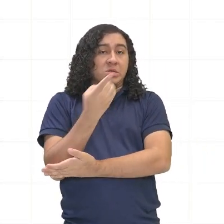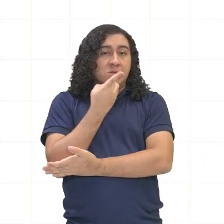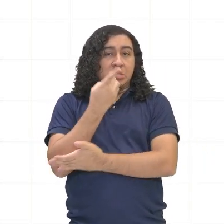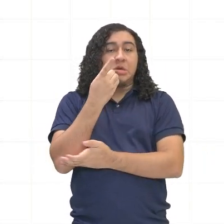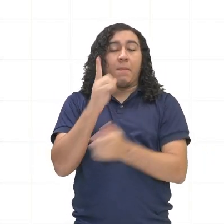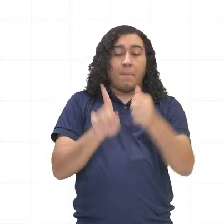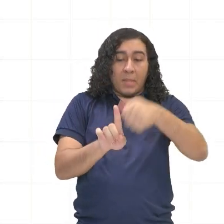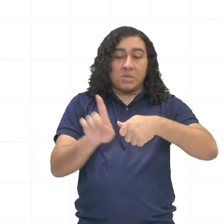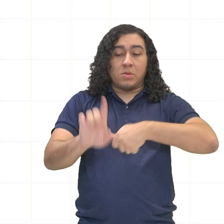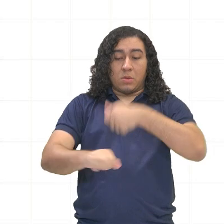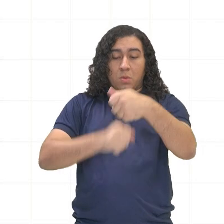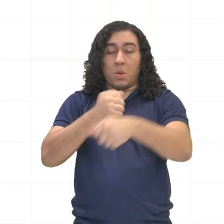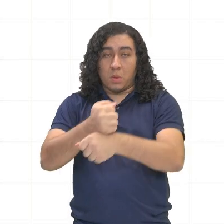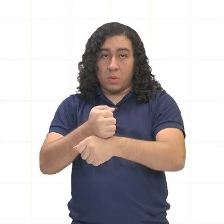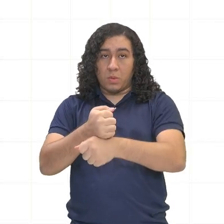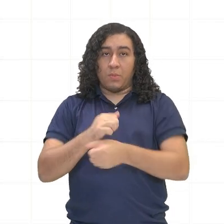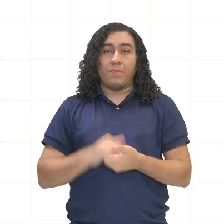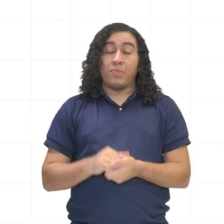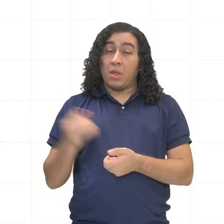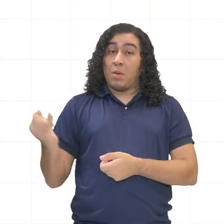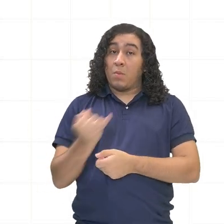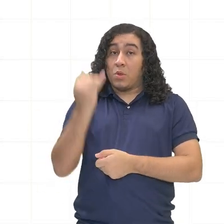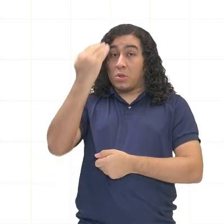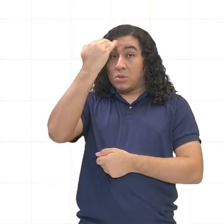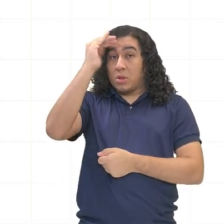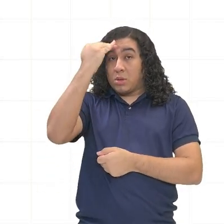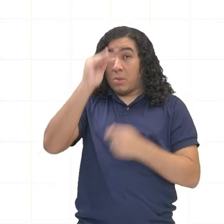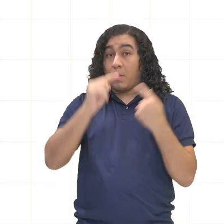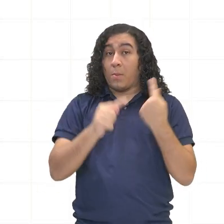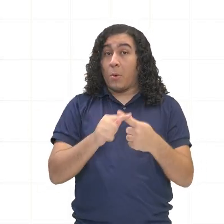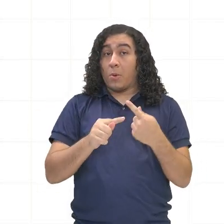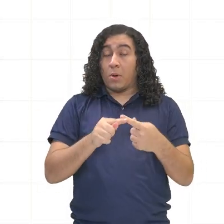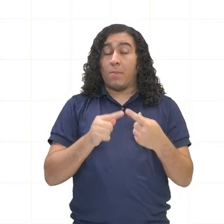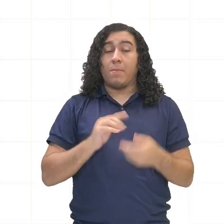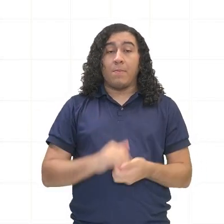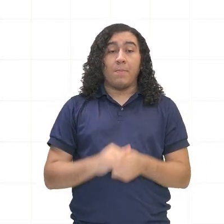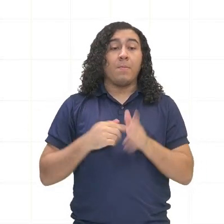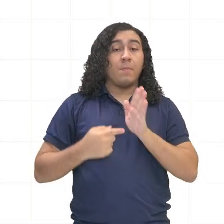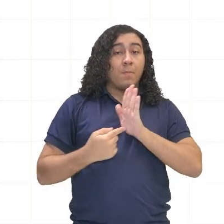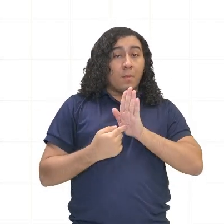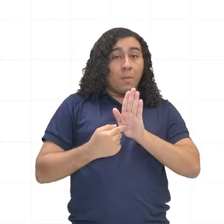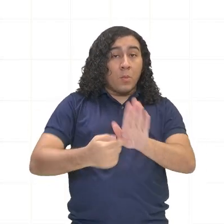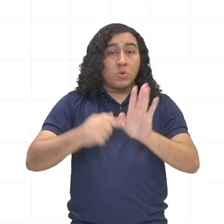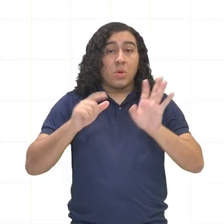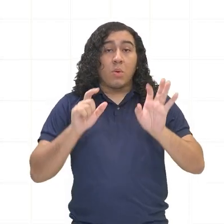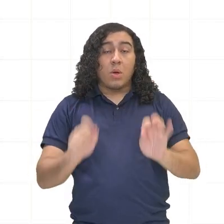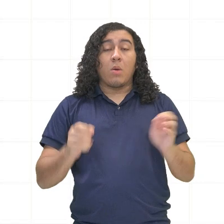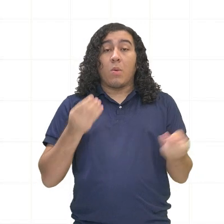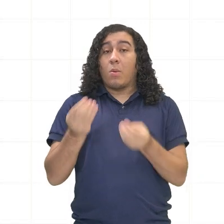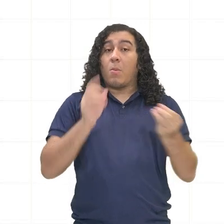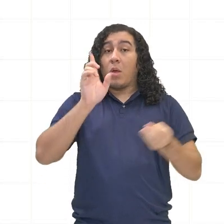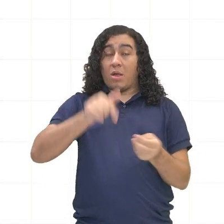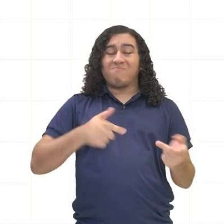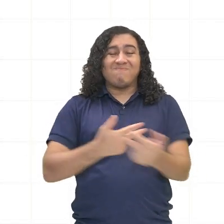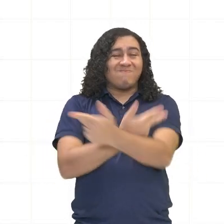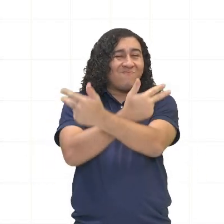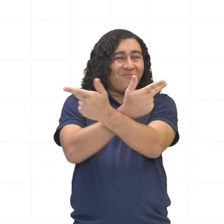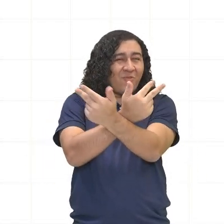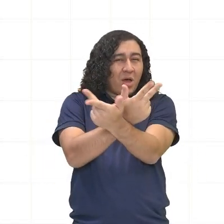E isso é muito importante porque nos demonstra justamente a diversidade